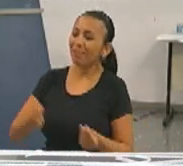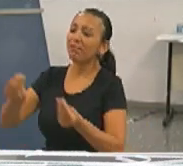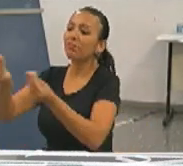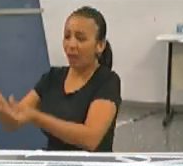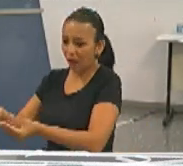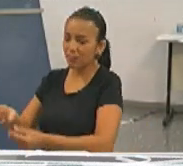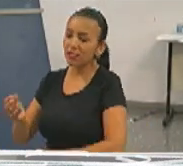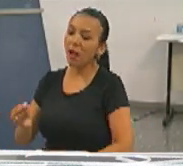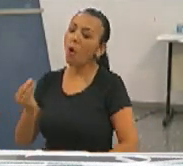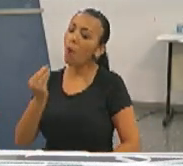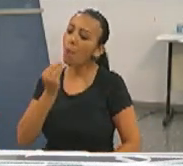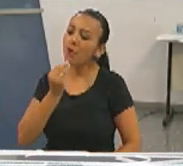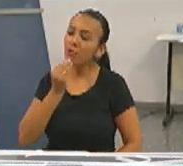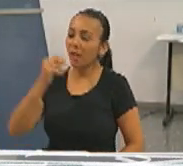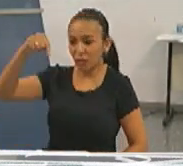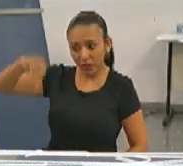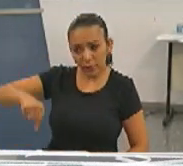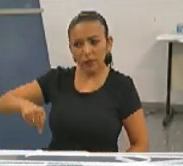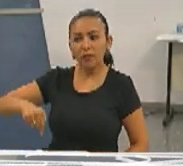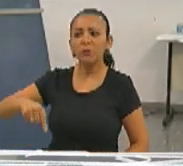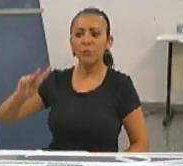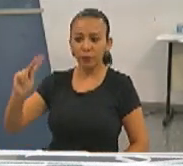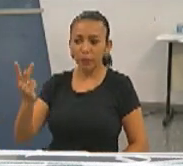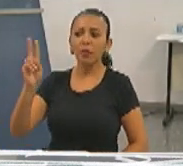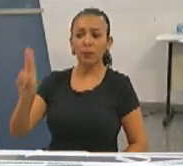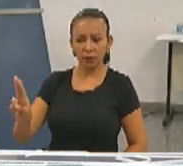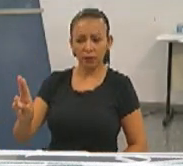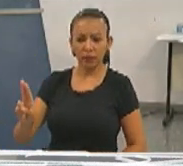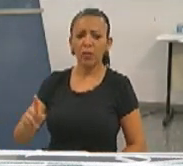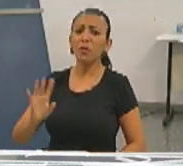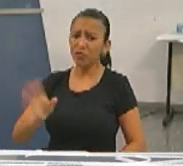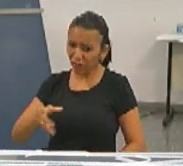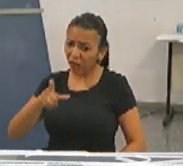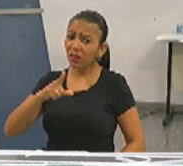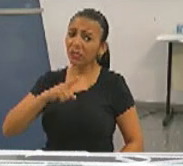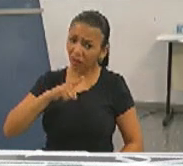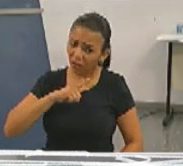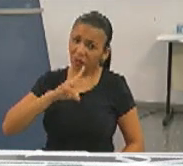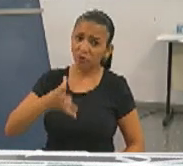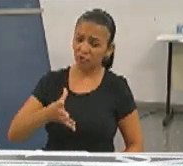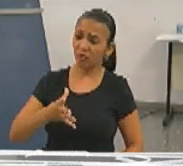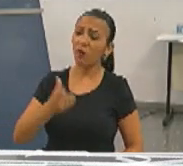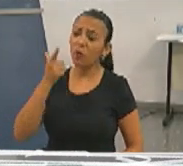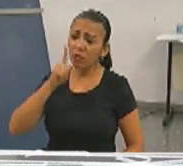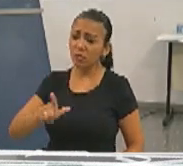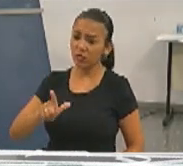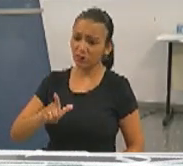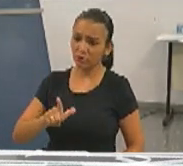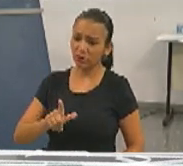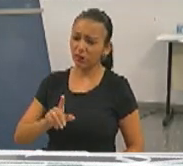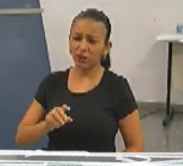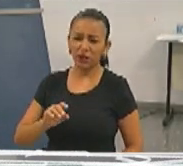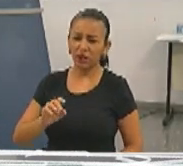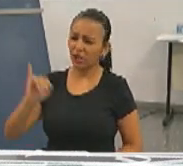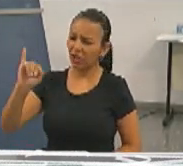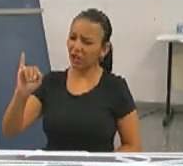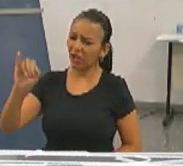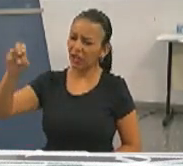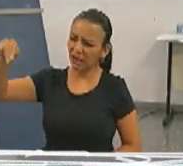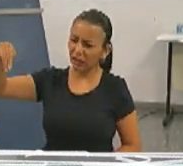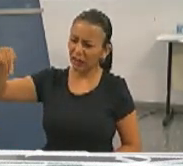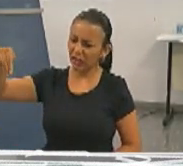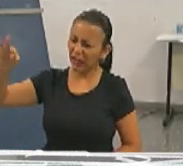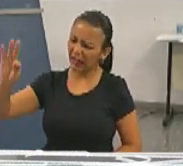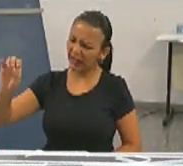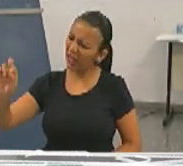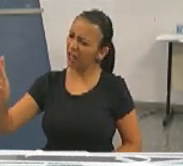essas oportunidades aqui para o HU. O HU ele já comporta, né, ter aqui um DINTER, por exemplo, um